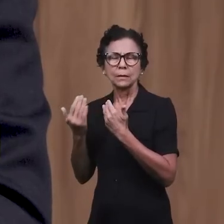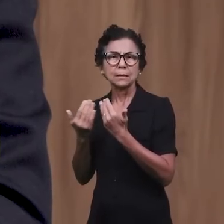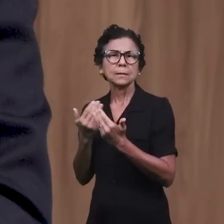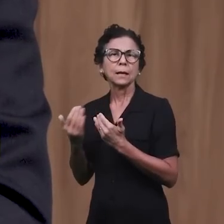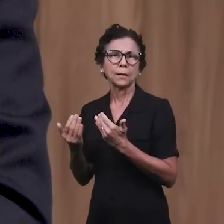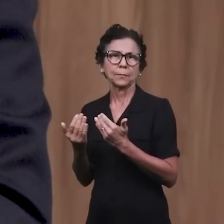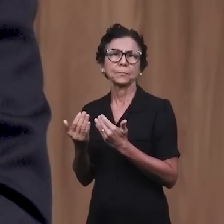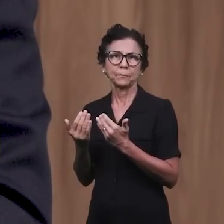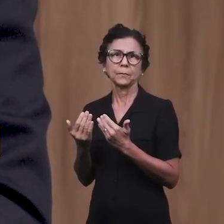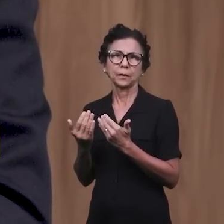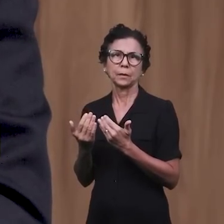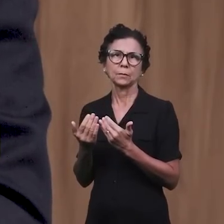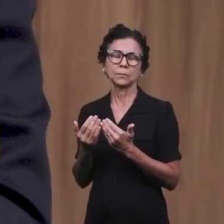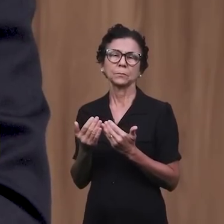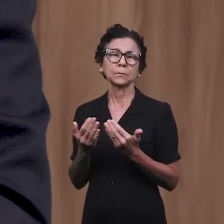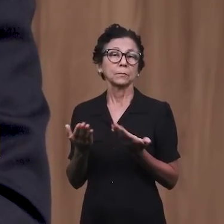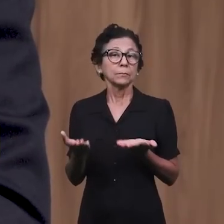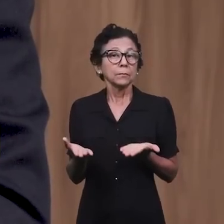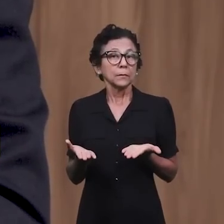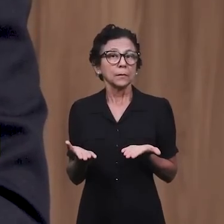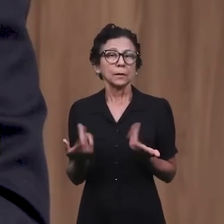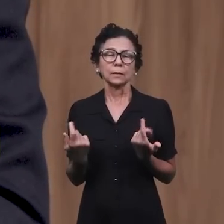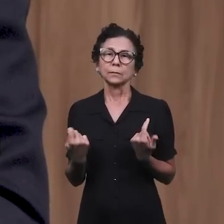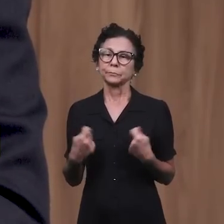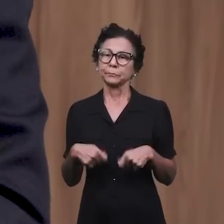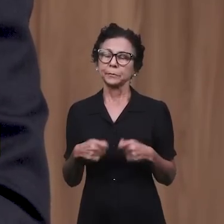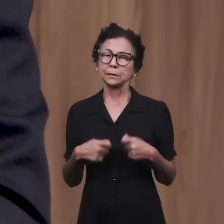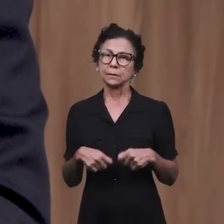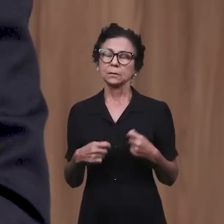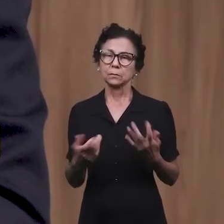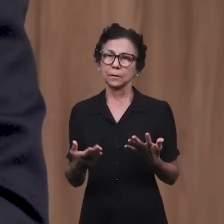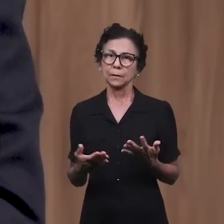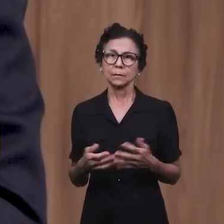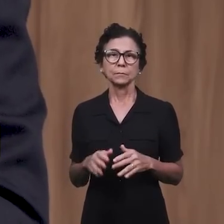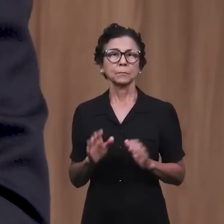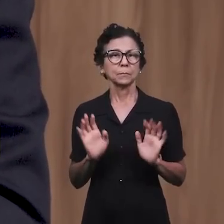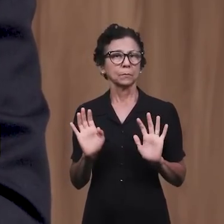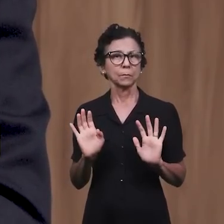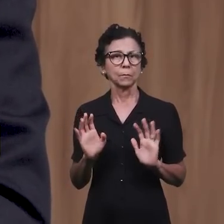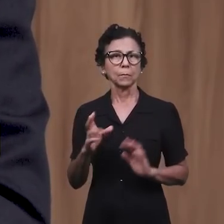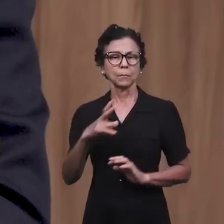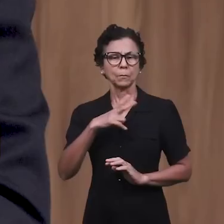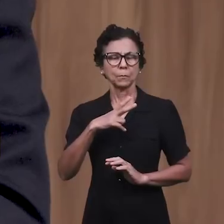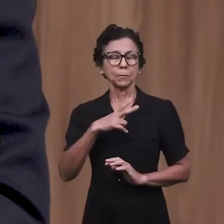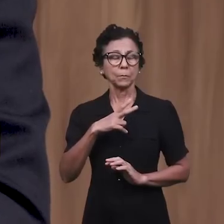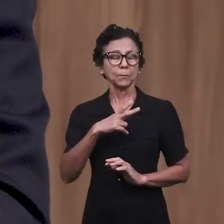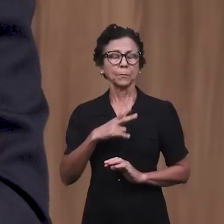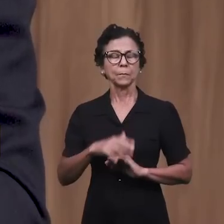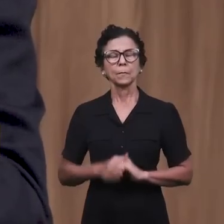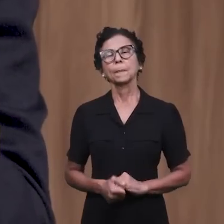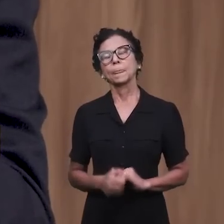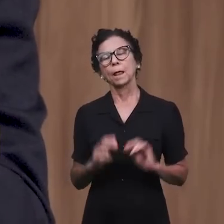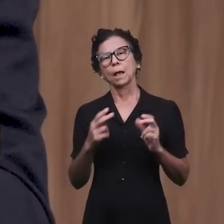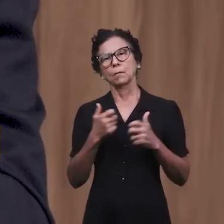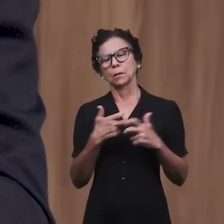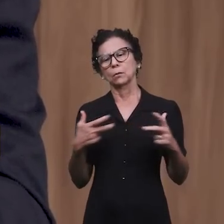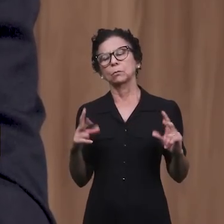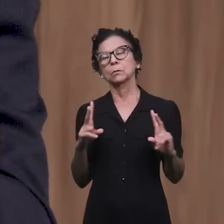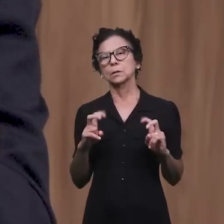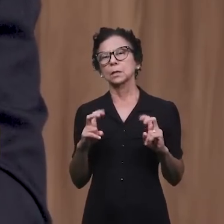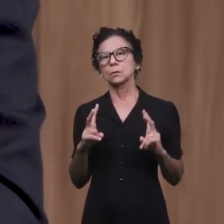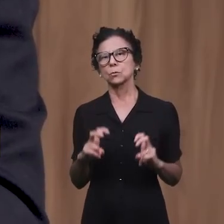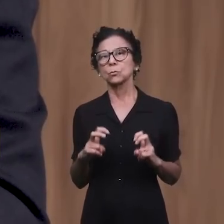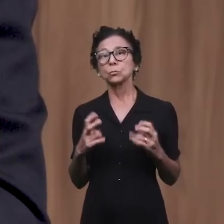próprio isso, tem que ser próprio isso do pastor, porque são assuntos que requerem